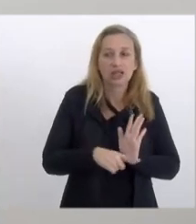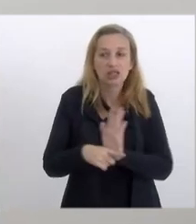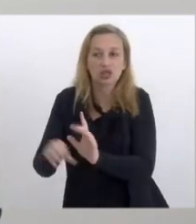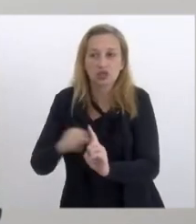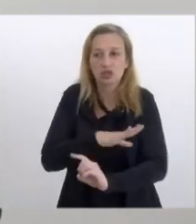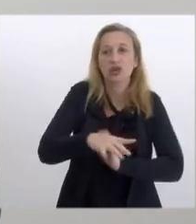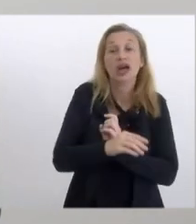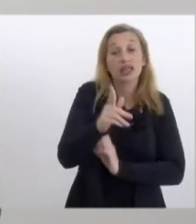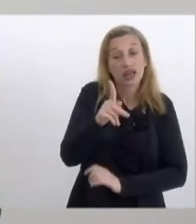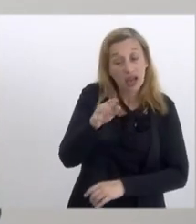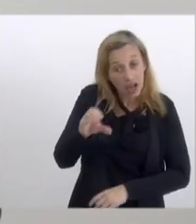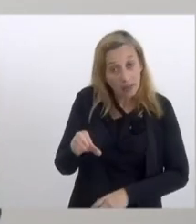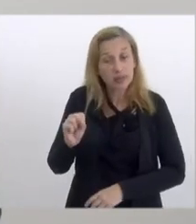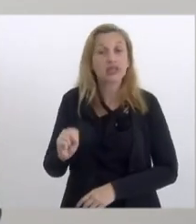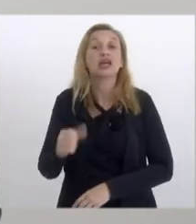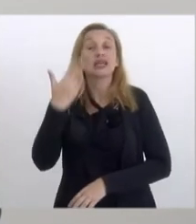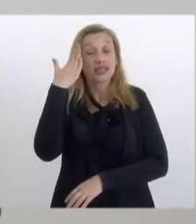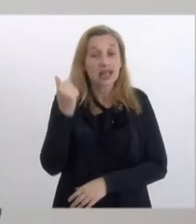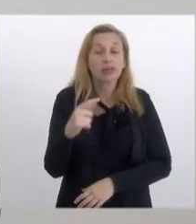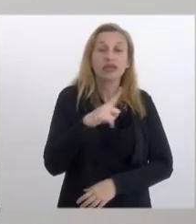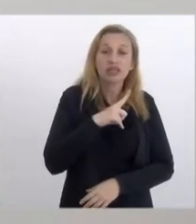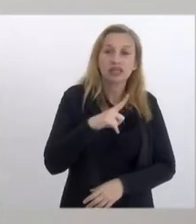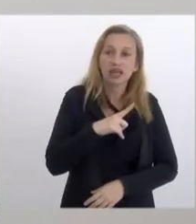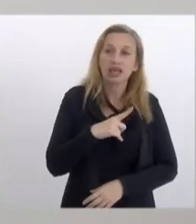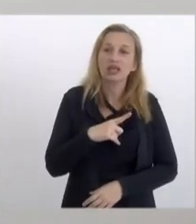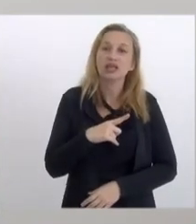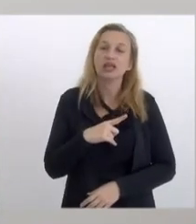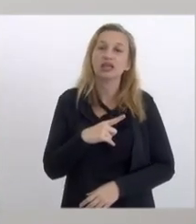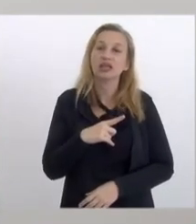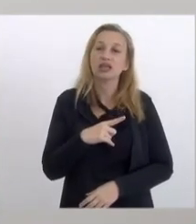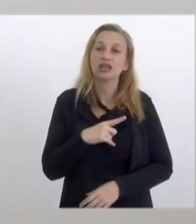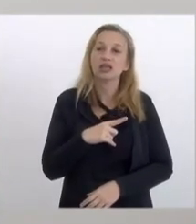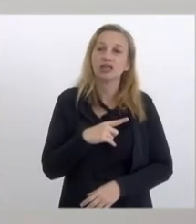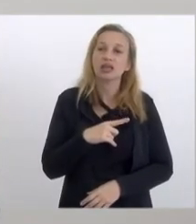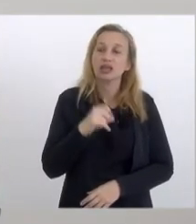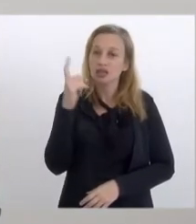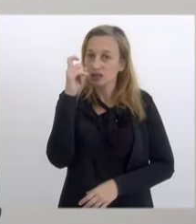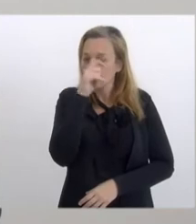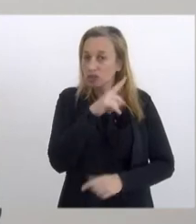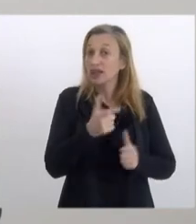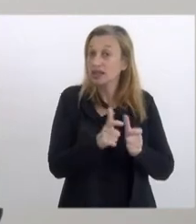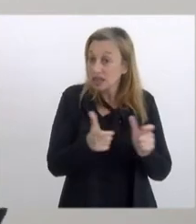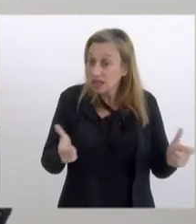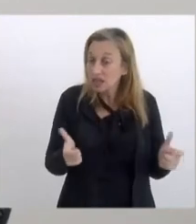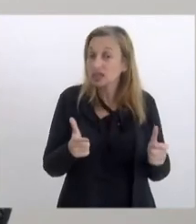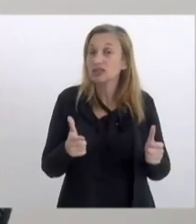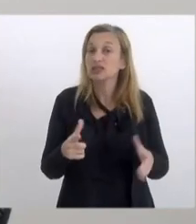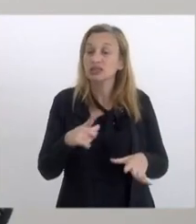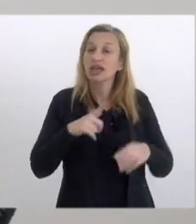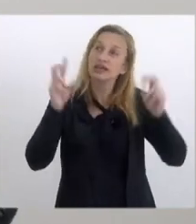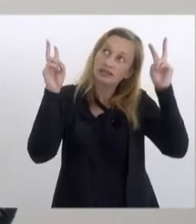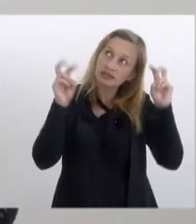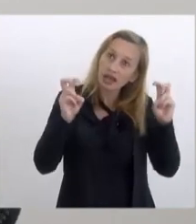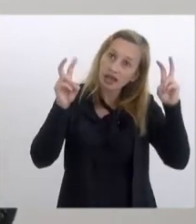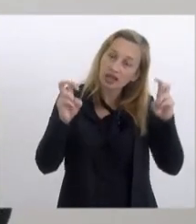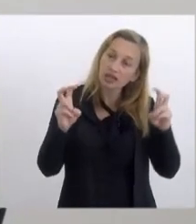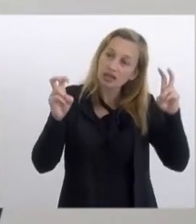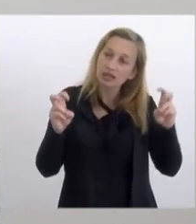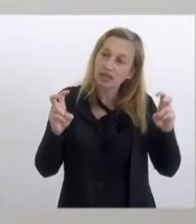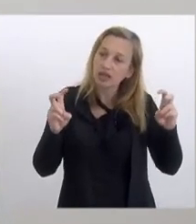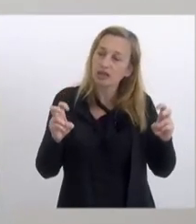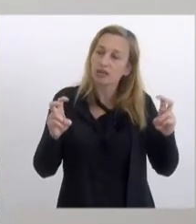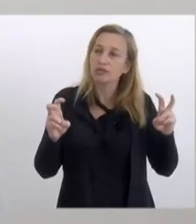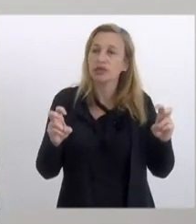pessoal do CAPES. Sabe que existe uma burocracia muito grande, até porque tem temas que fogem da